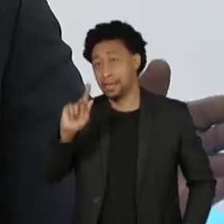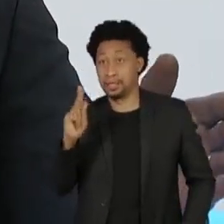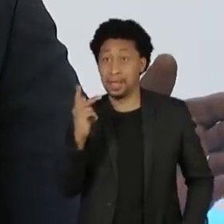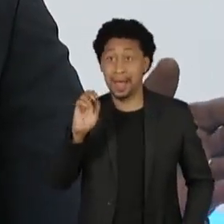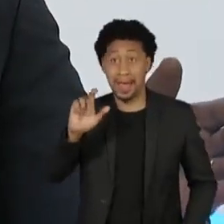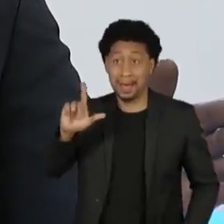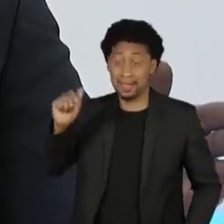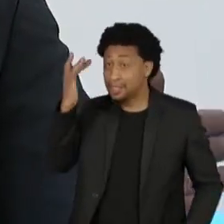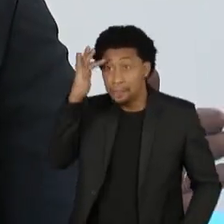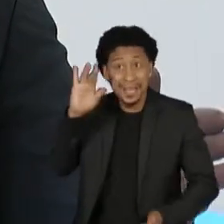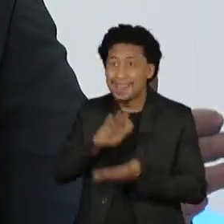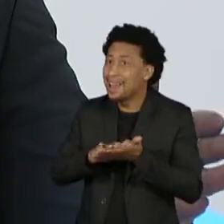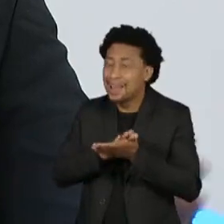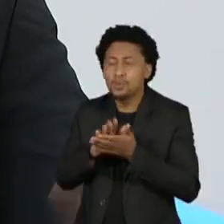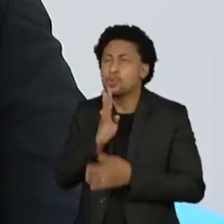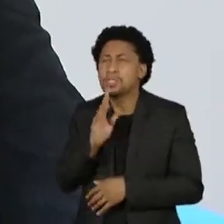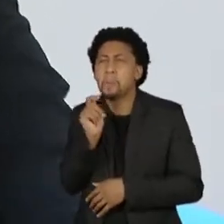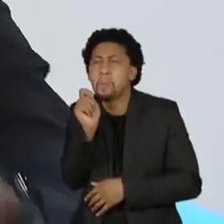música